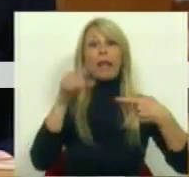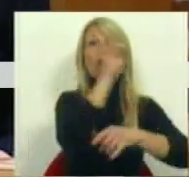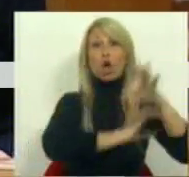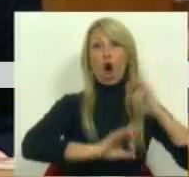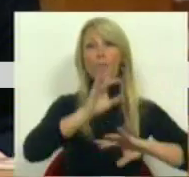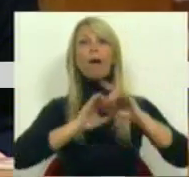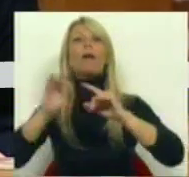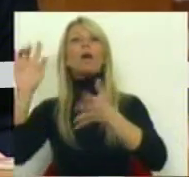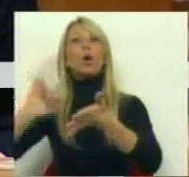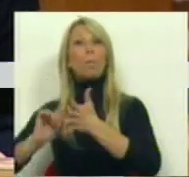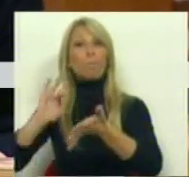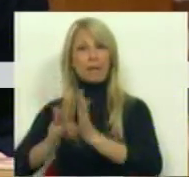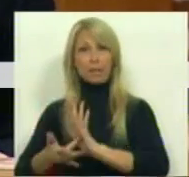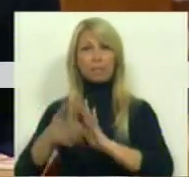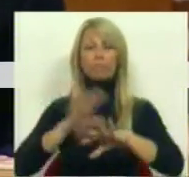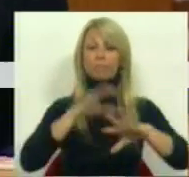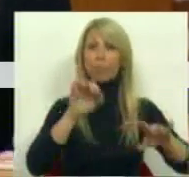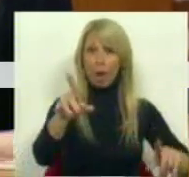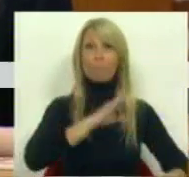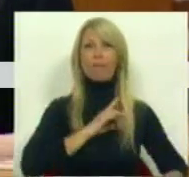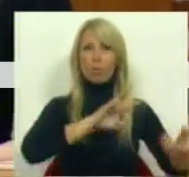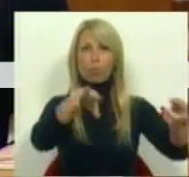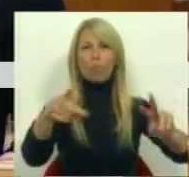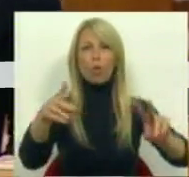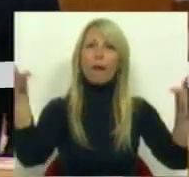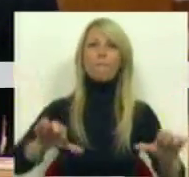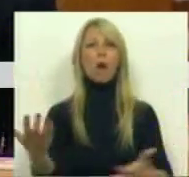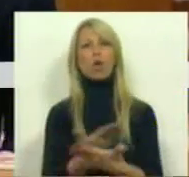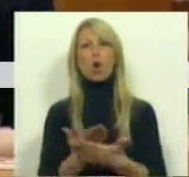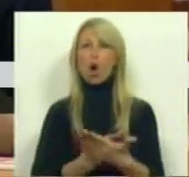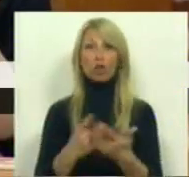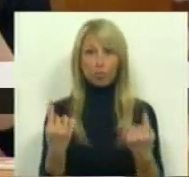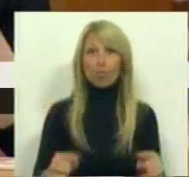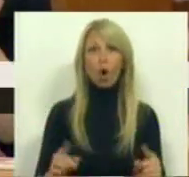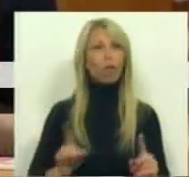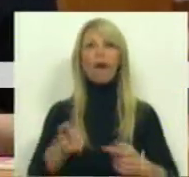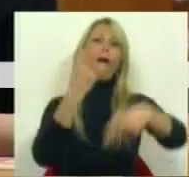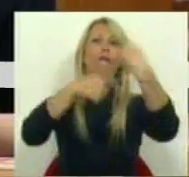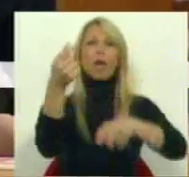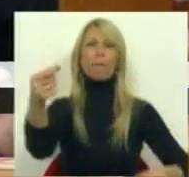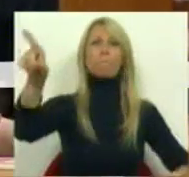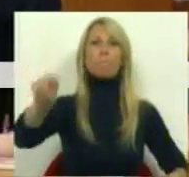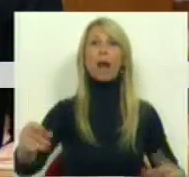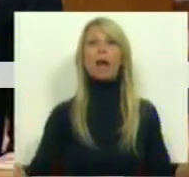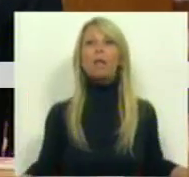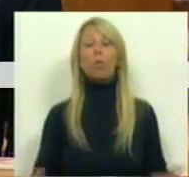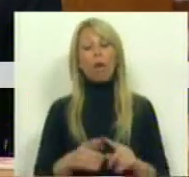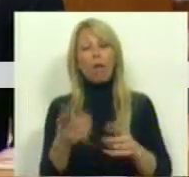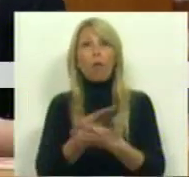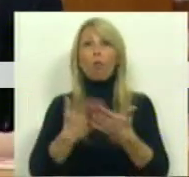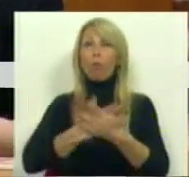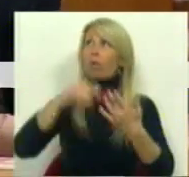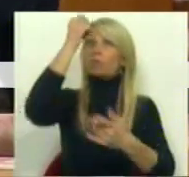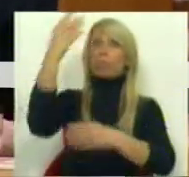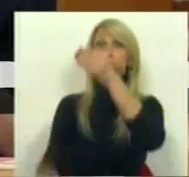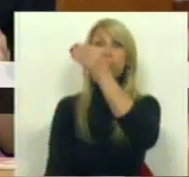isso que a sua privatização não é apenas um mau negócio, uma venda ao desbarato. É um negócio histórico e sem paralelo na Europa.